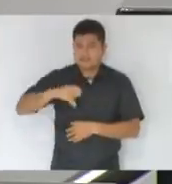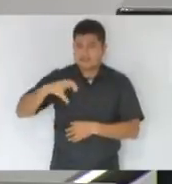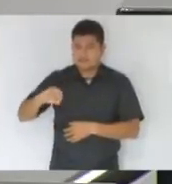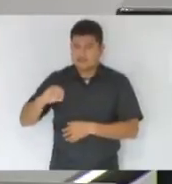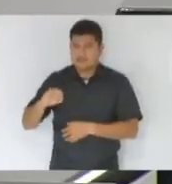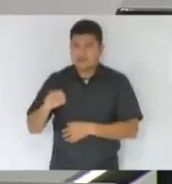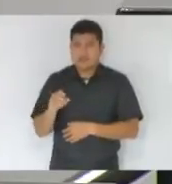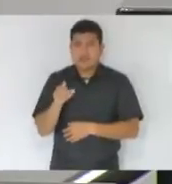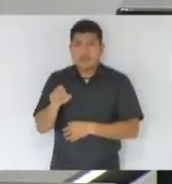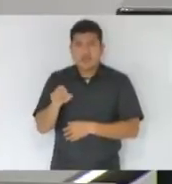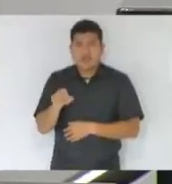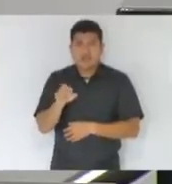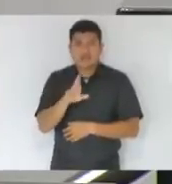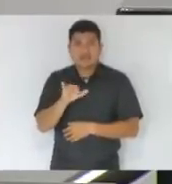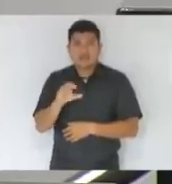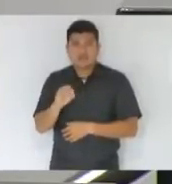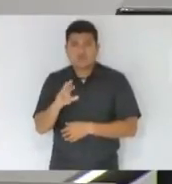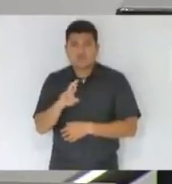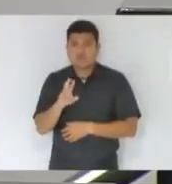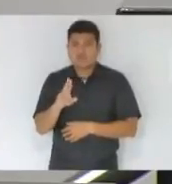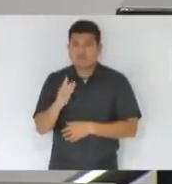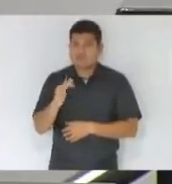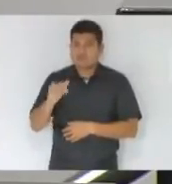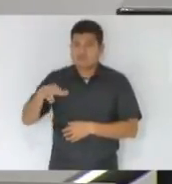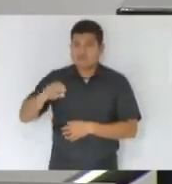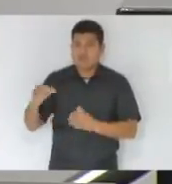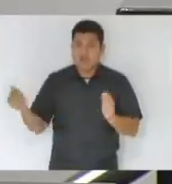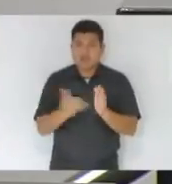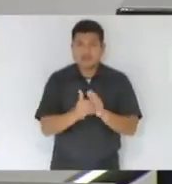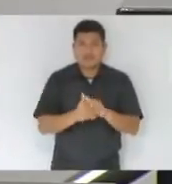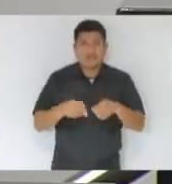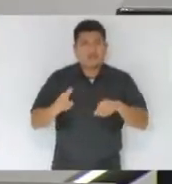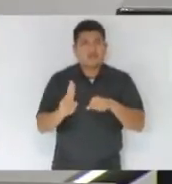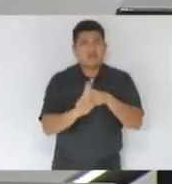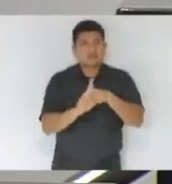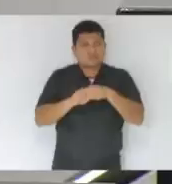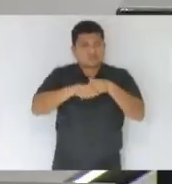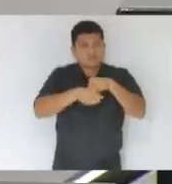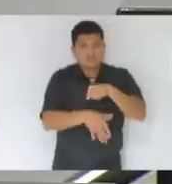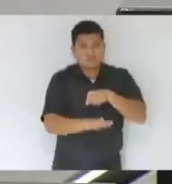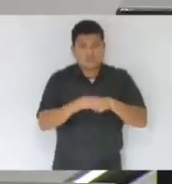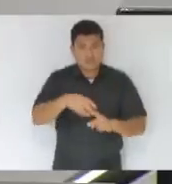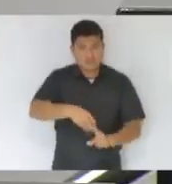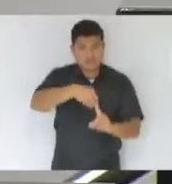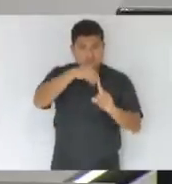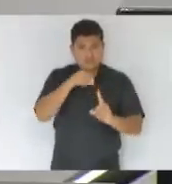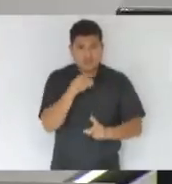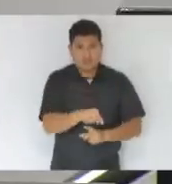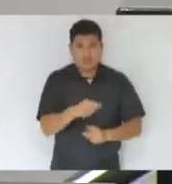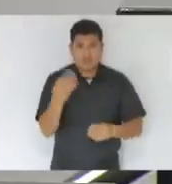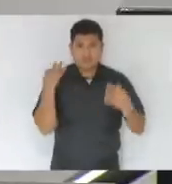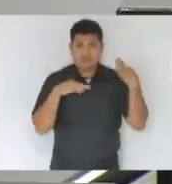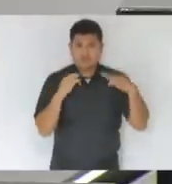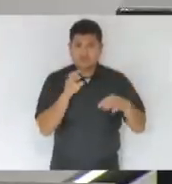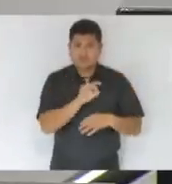a Urubici, sendo que Urubici se destaca pelo turismo. Só nesse final de semana,